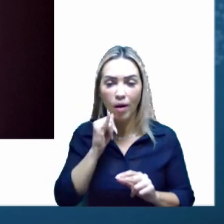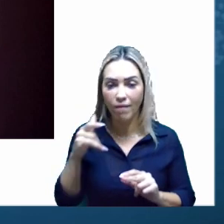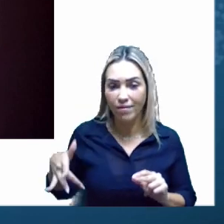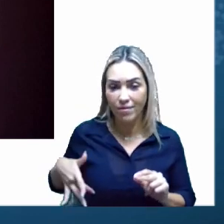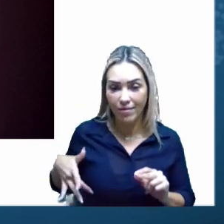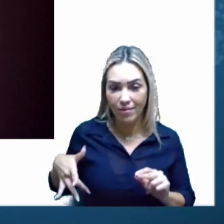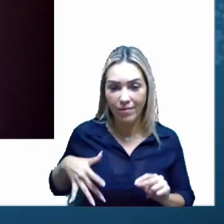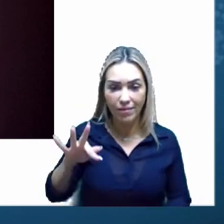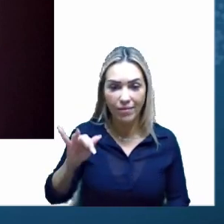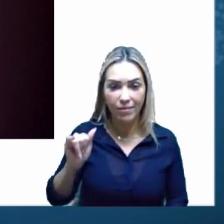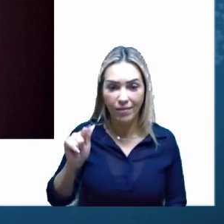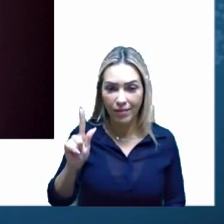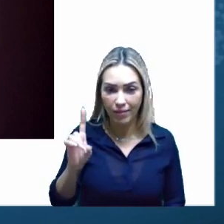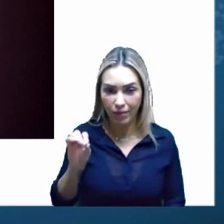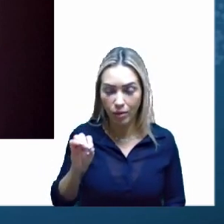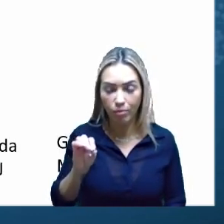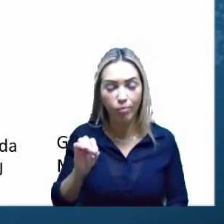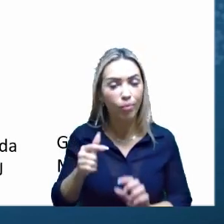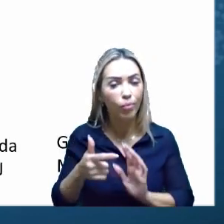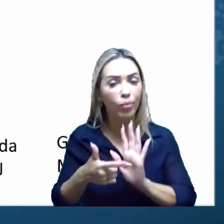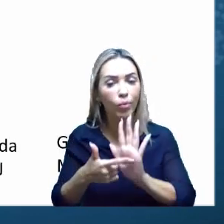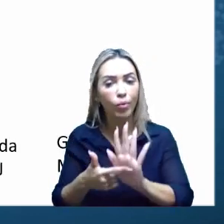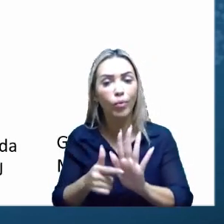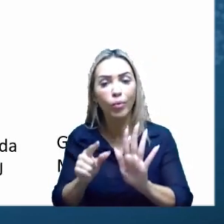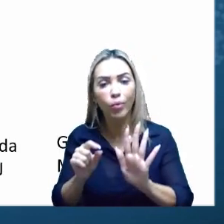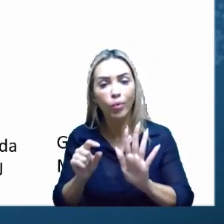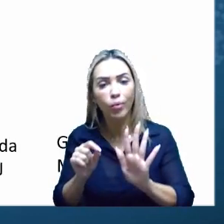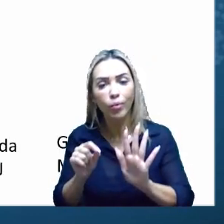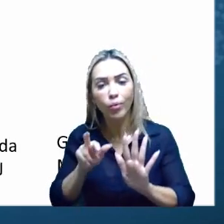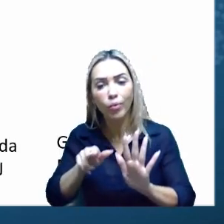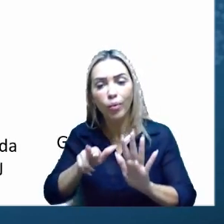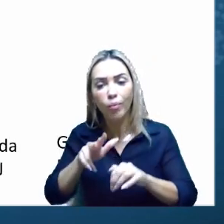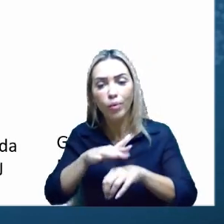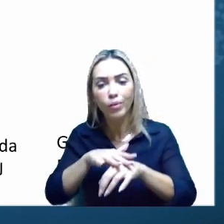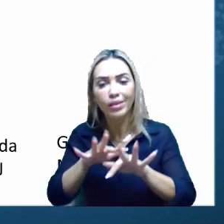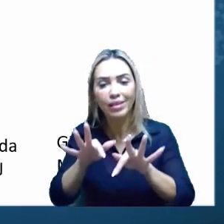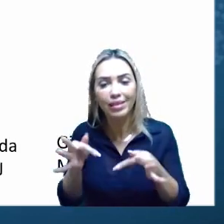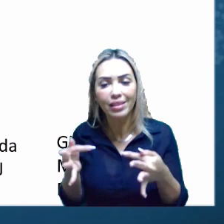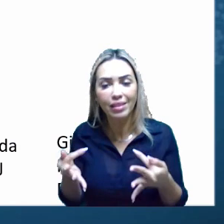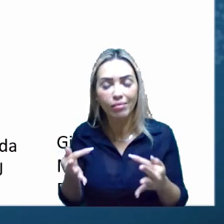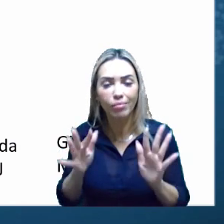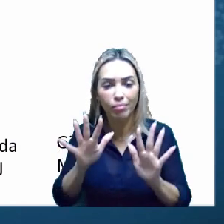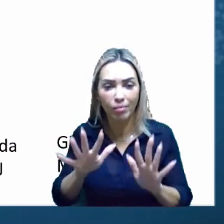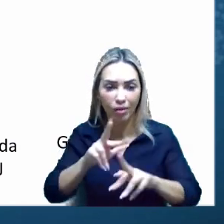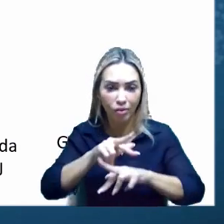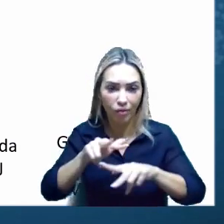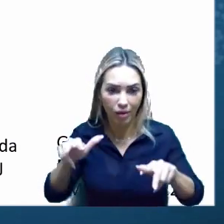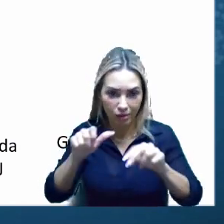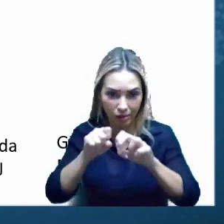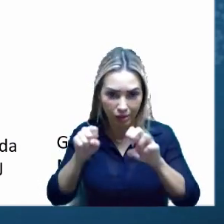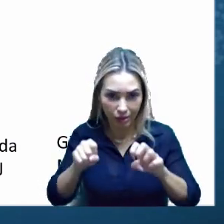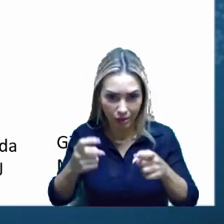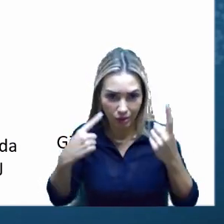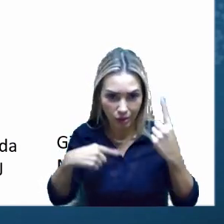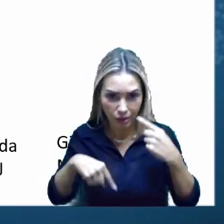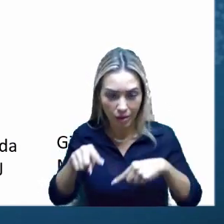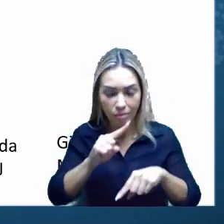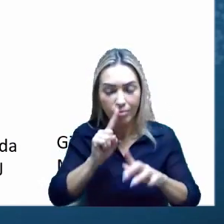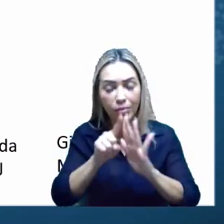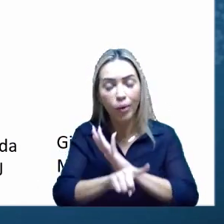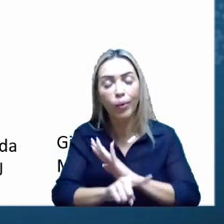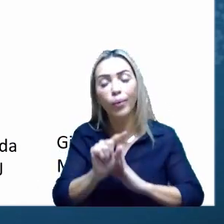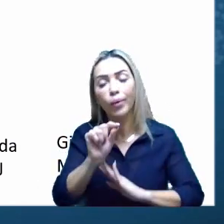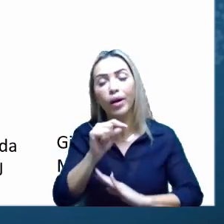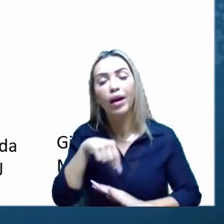aqui mostrando que não é uma doença simples, mas uma multissistêmica. E a pergunta, então, que vem